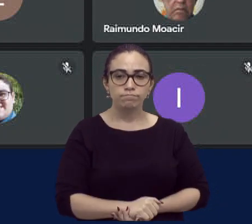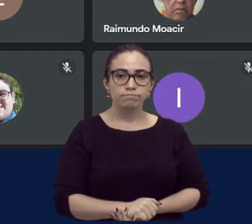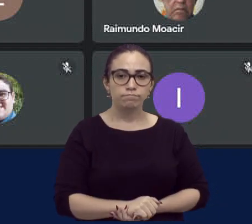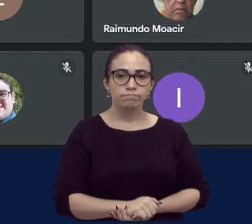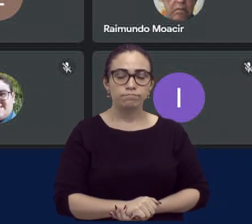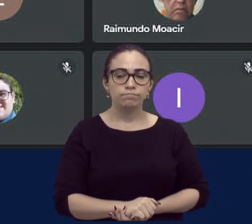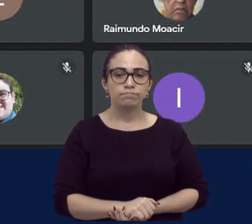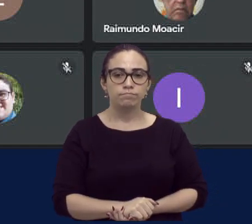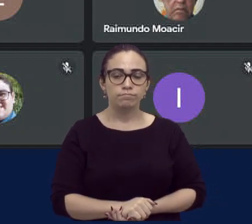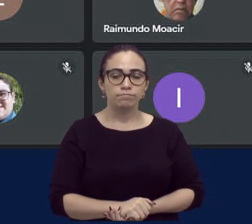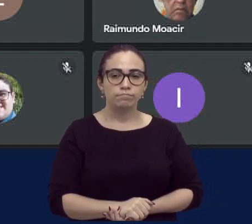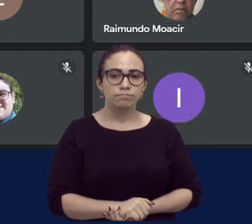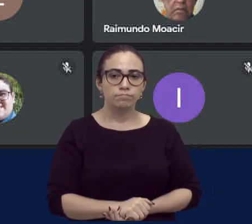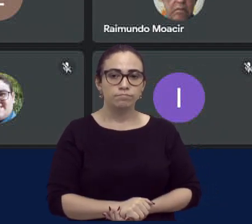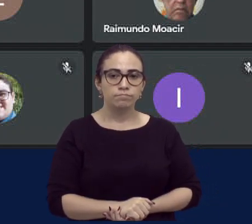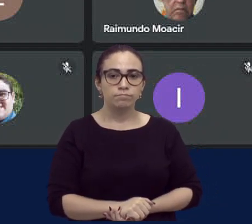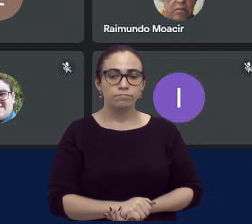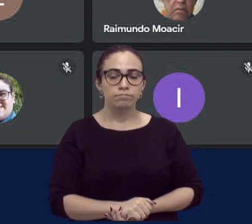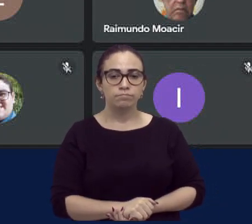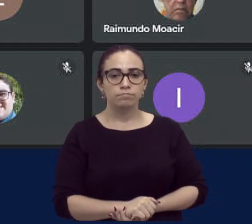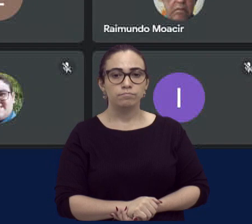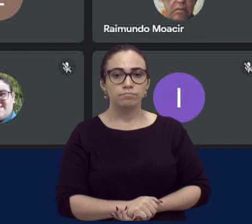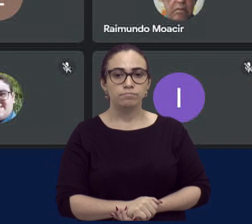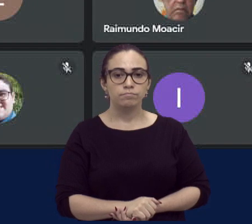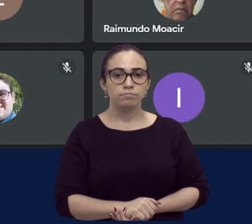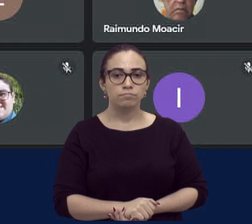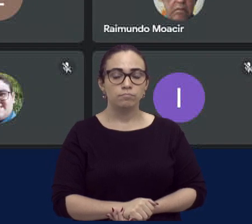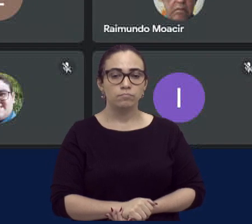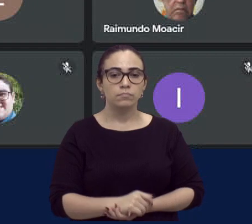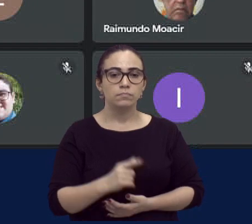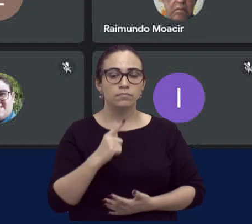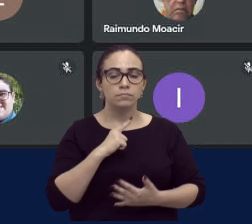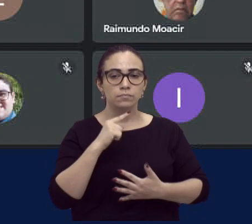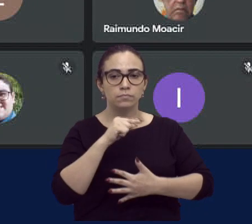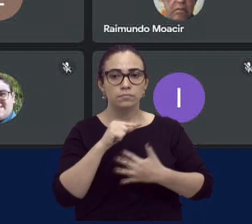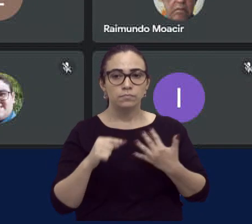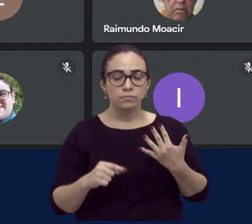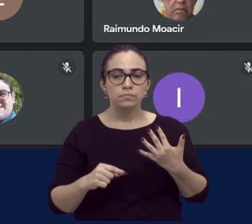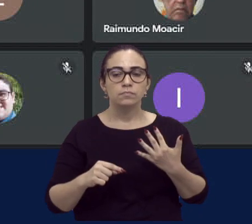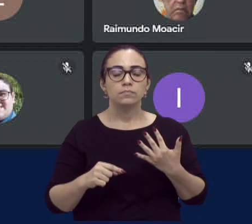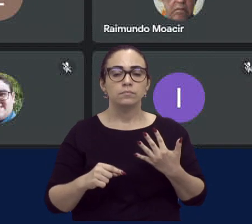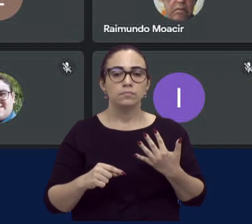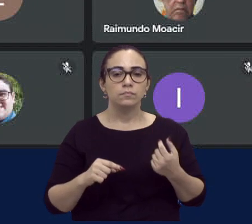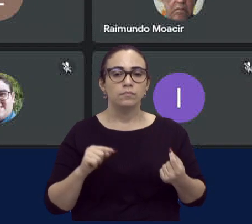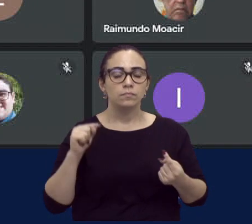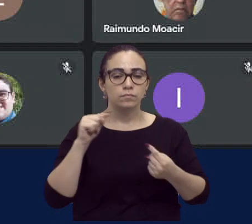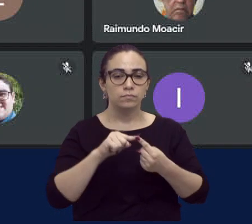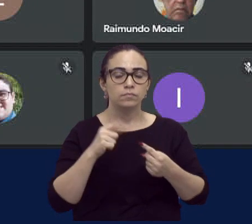Mostrou o sentimento. Estou delegando algumas funções para cumprir essa meta